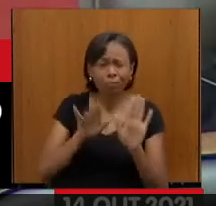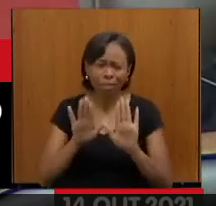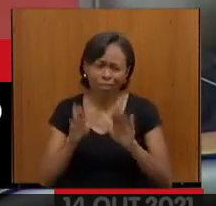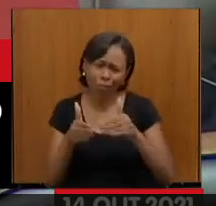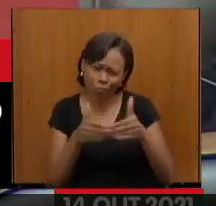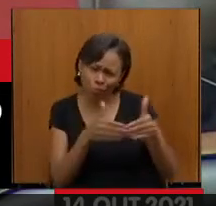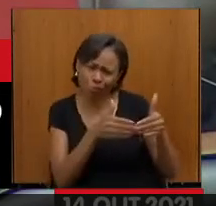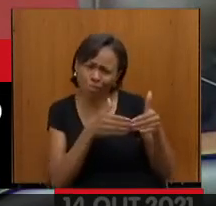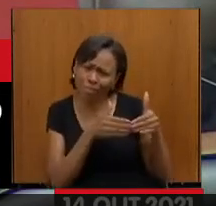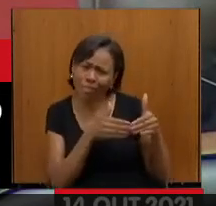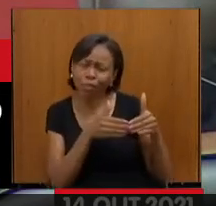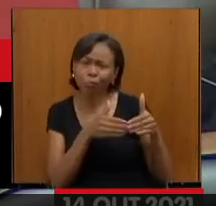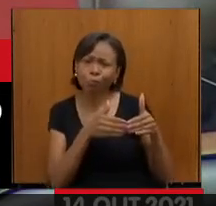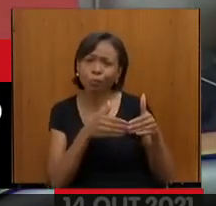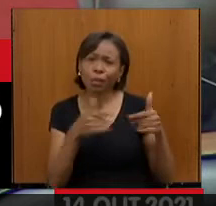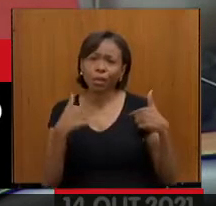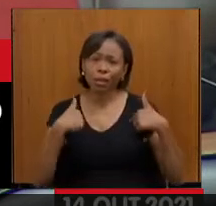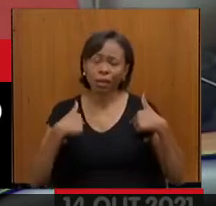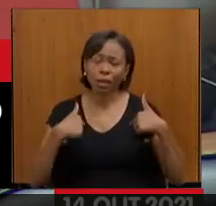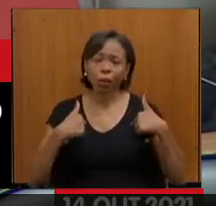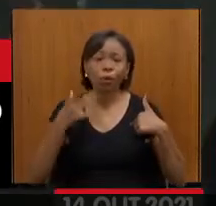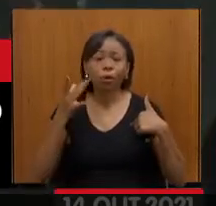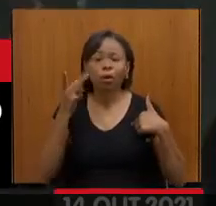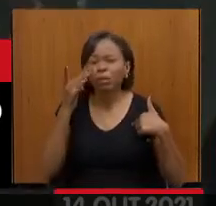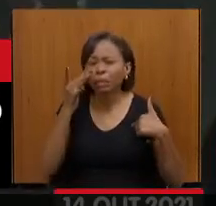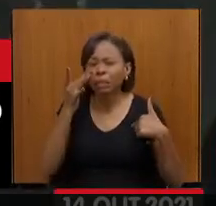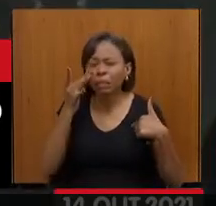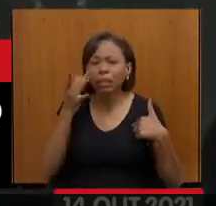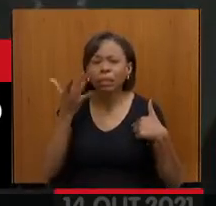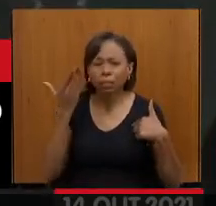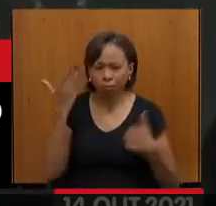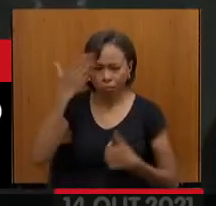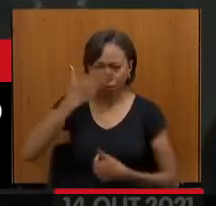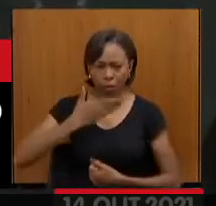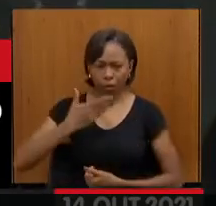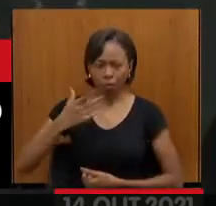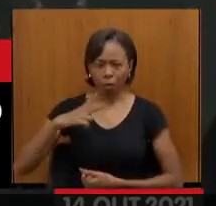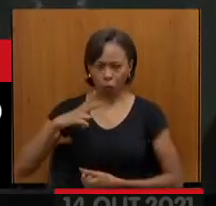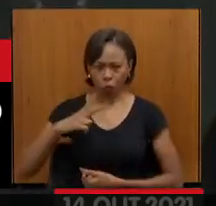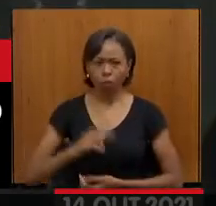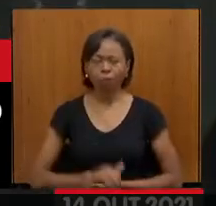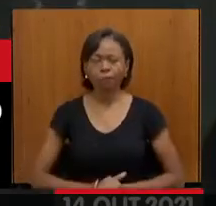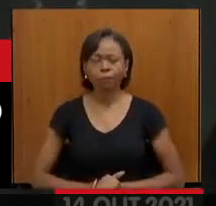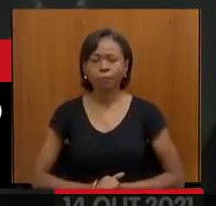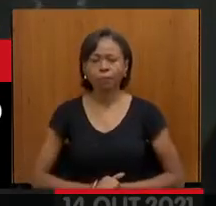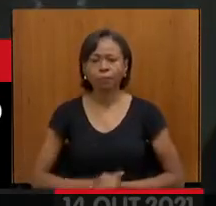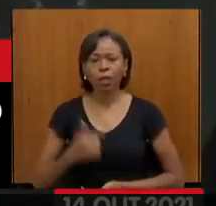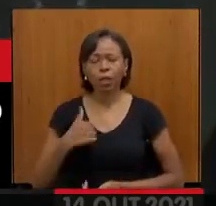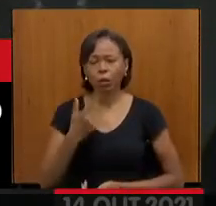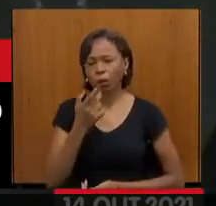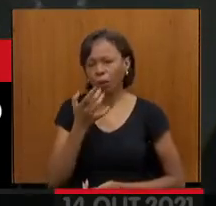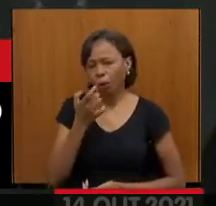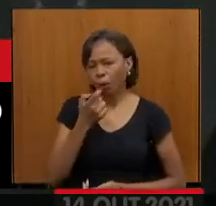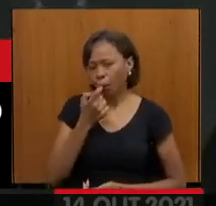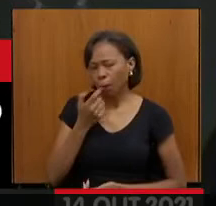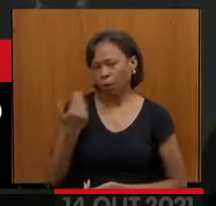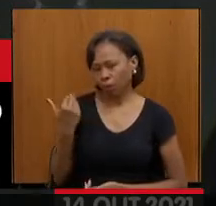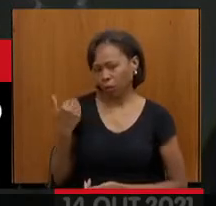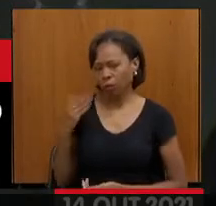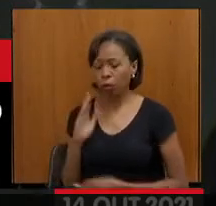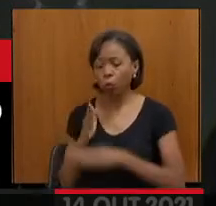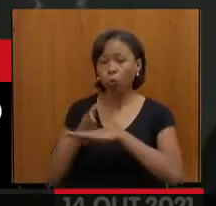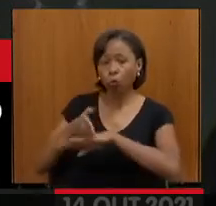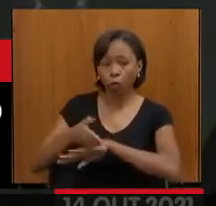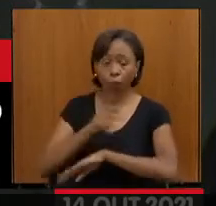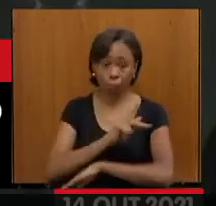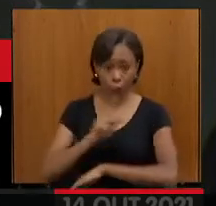licença para fazer um depoimento pessoal nesse caso. Eu estive recentemente como presidente da Comissão de Saúde